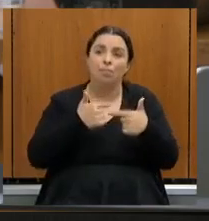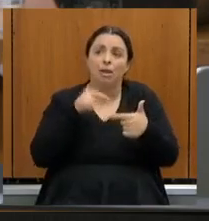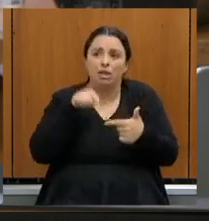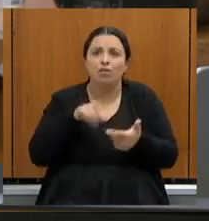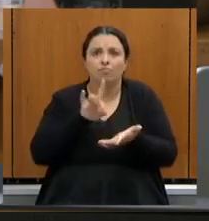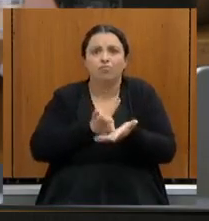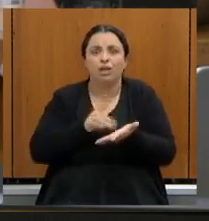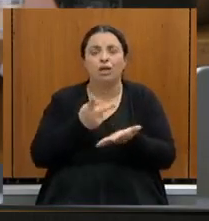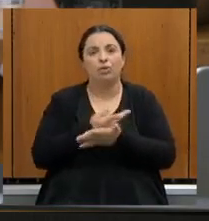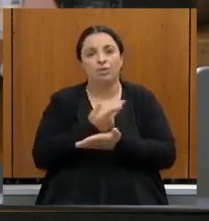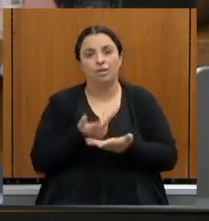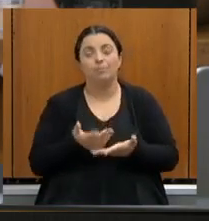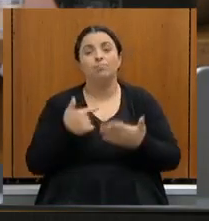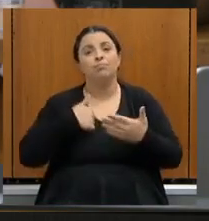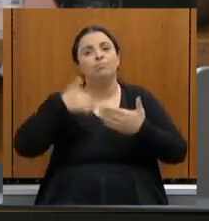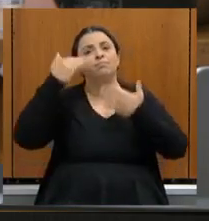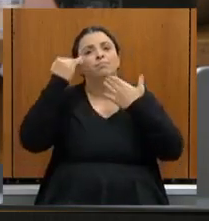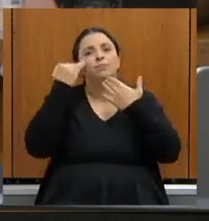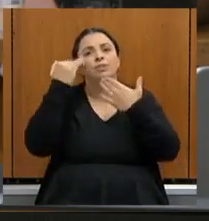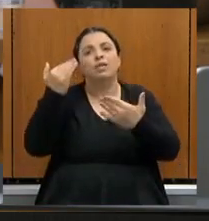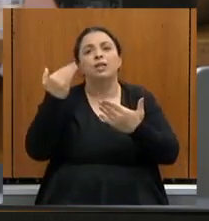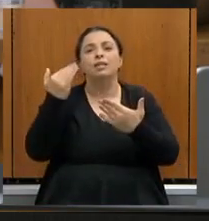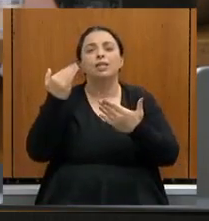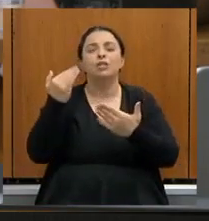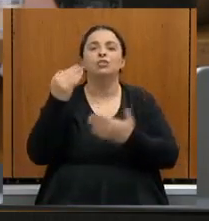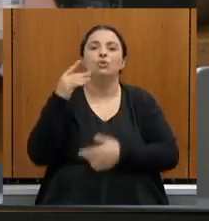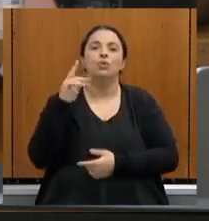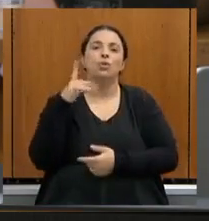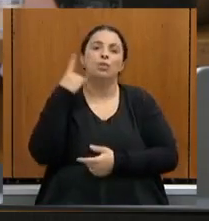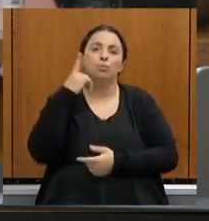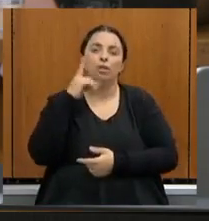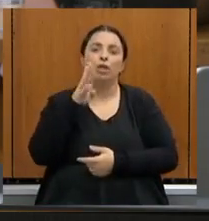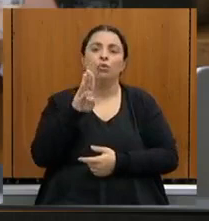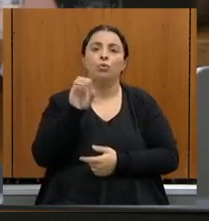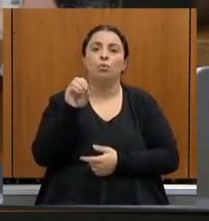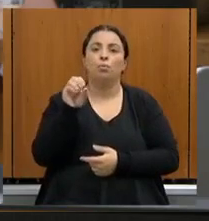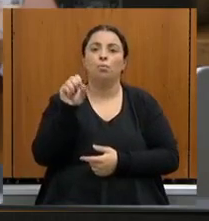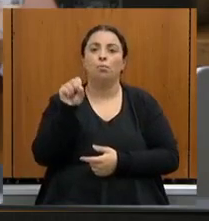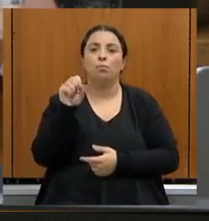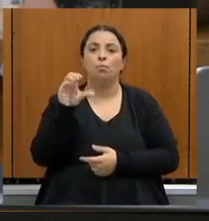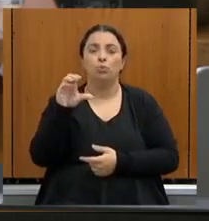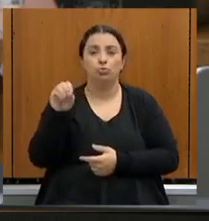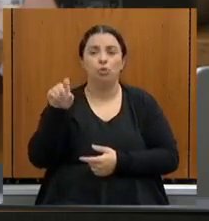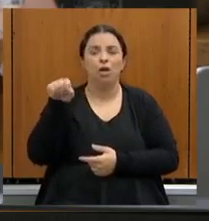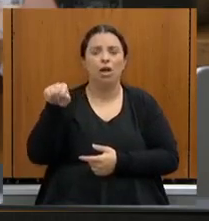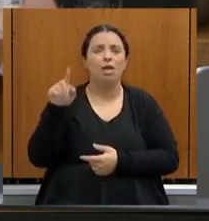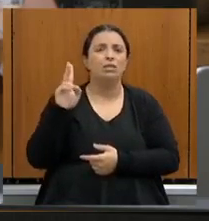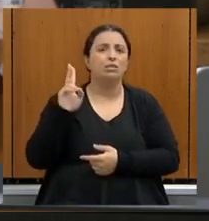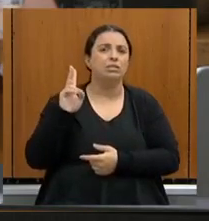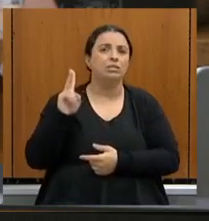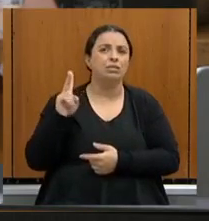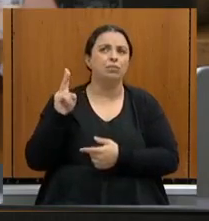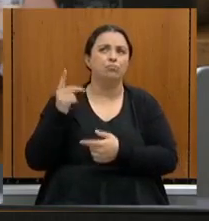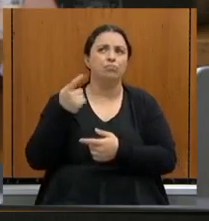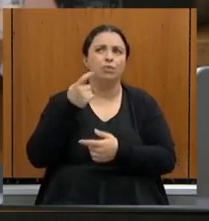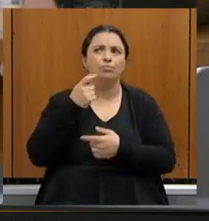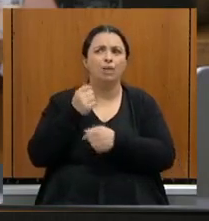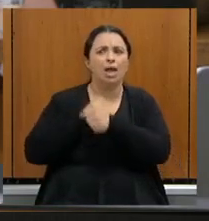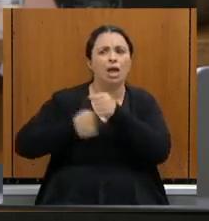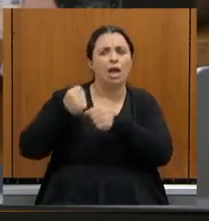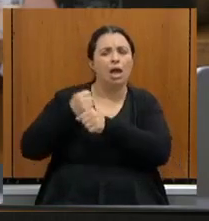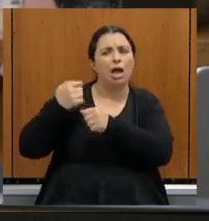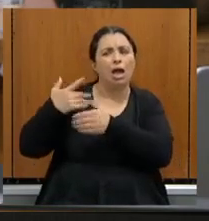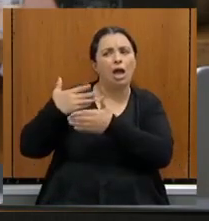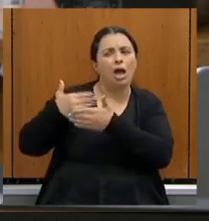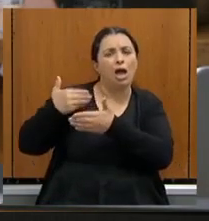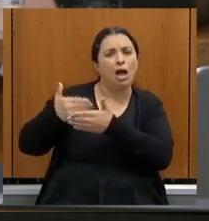muito ao deputado Bosco que historicamente nos últimos anos vem fazendo